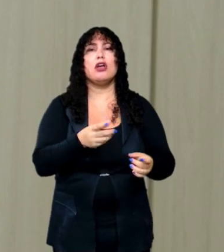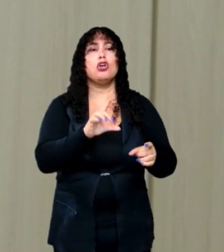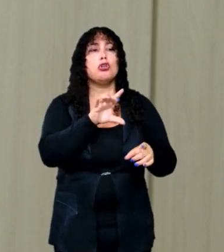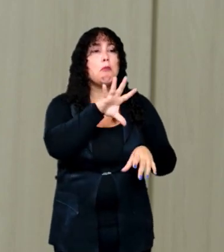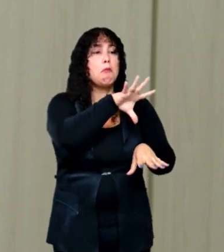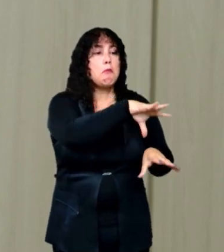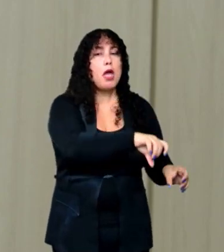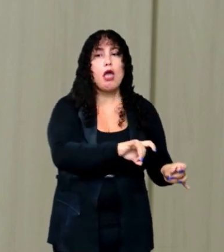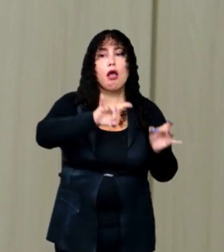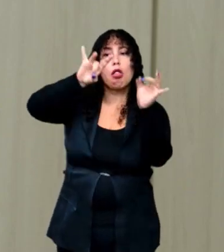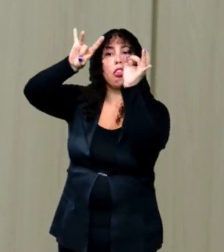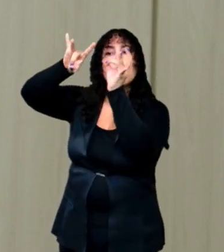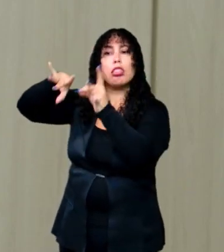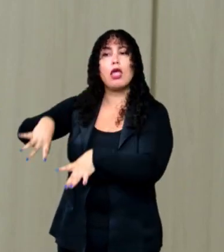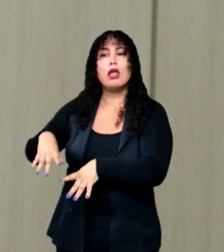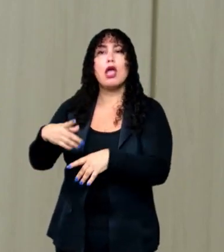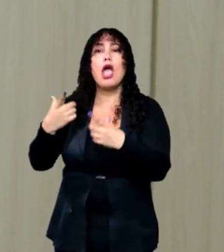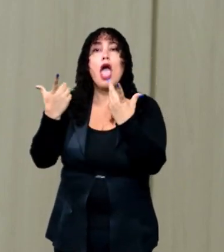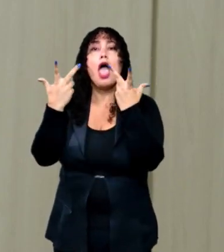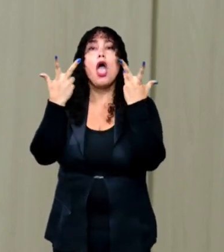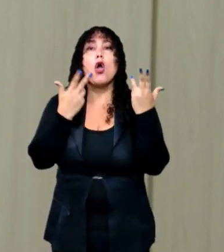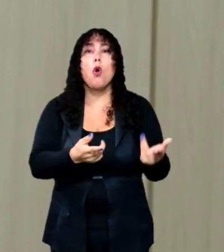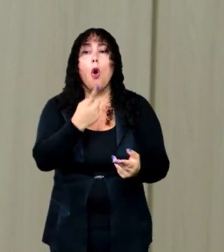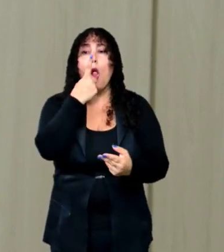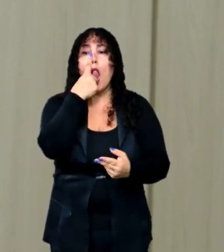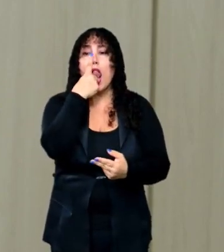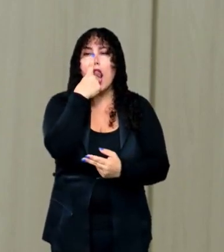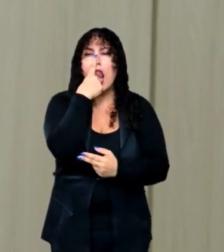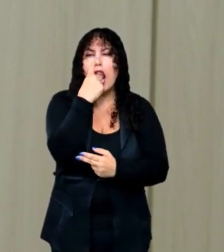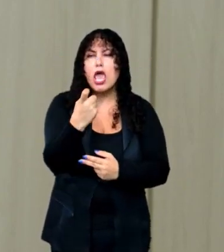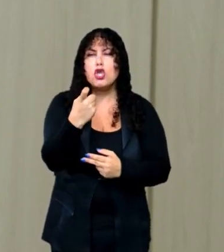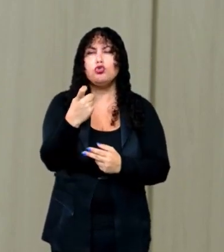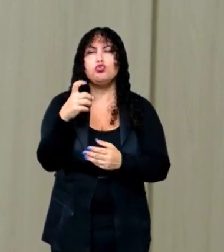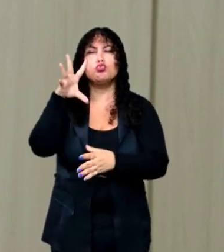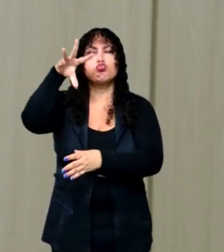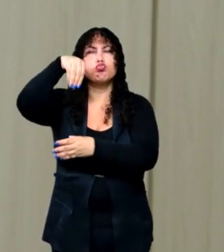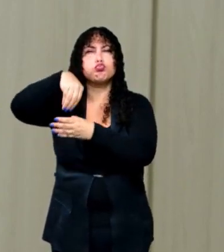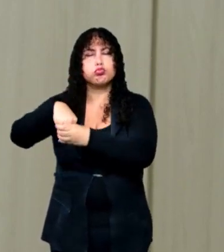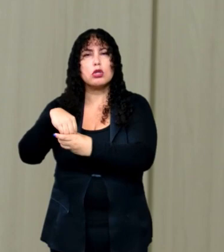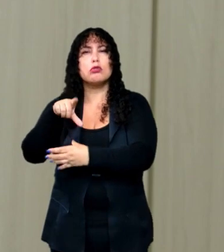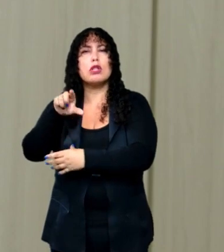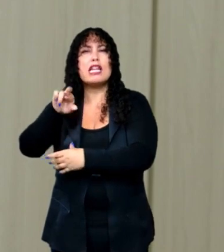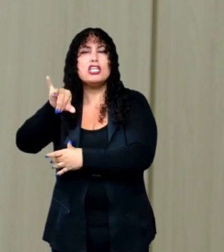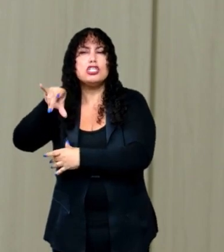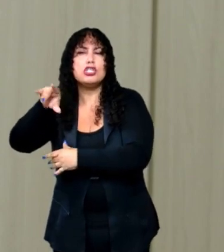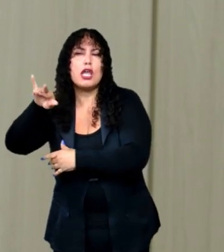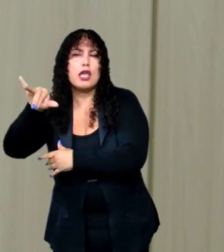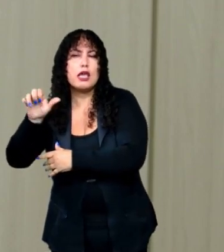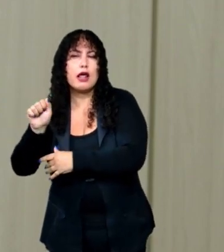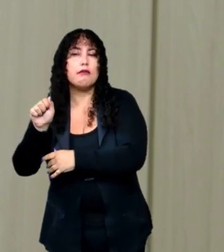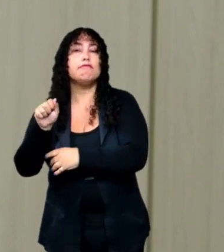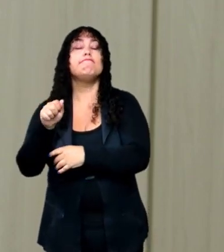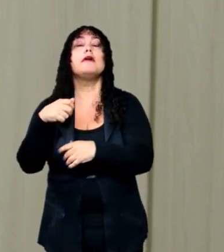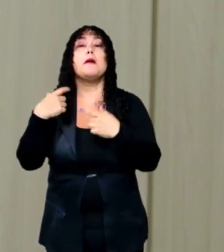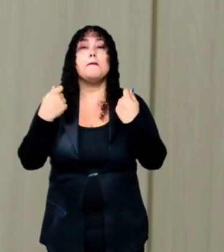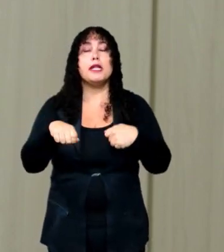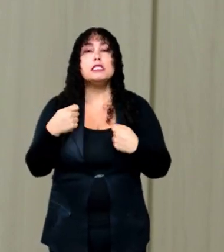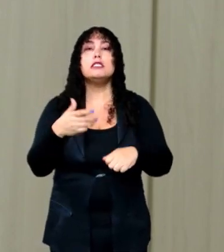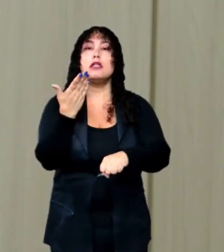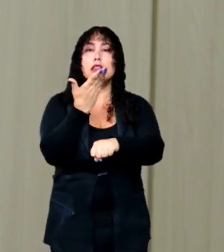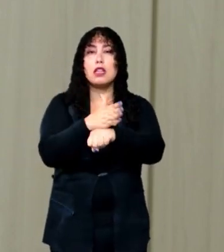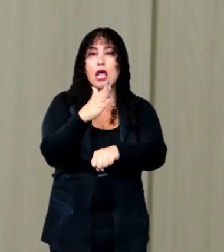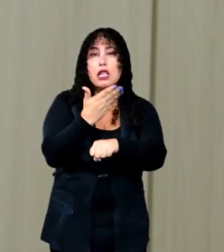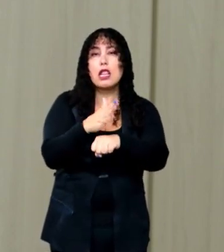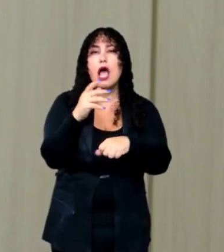fora, igual eu jogo um lixo na lixeira. Então, isso é uma coisa que precisa fazer de treinamento, de